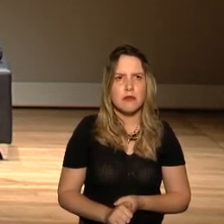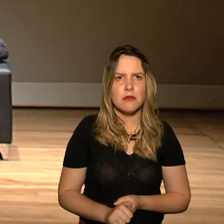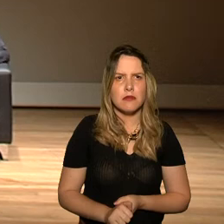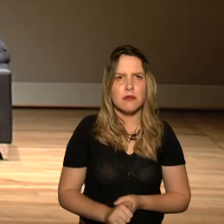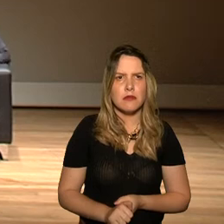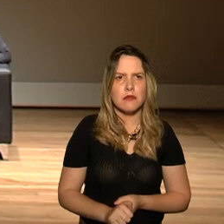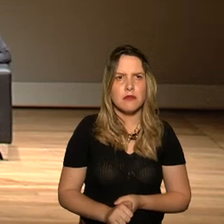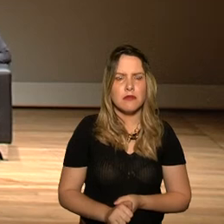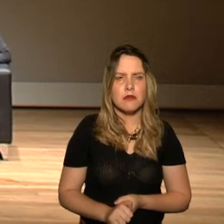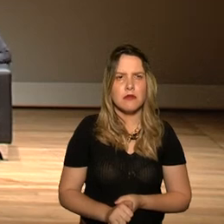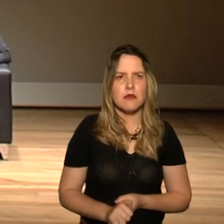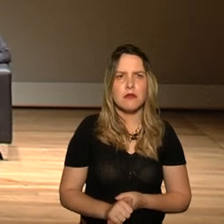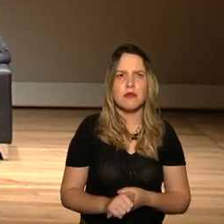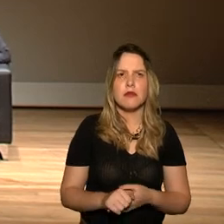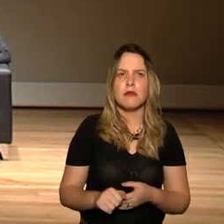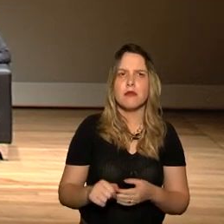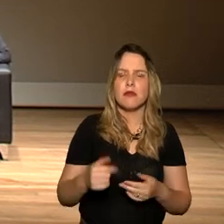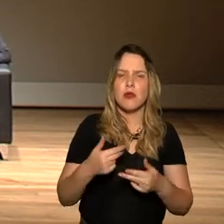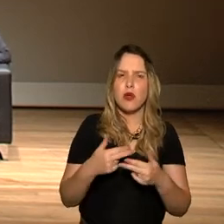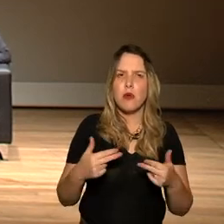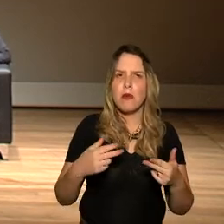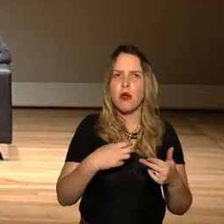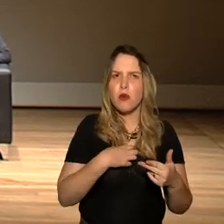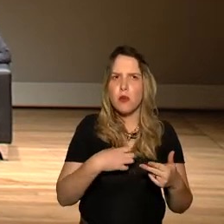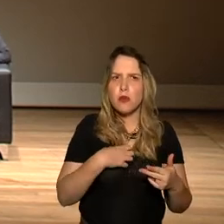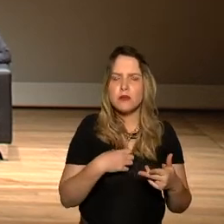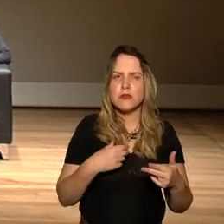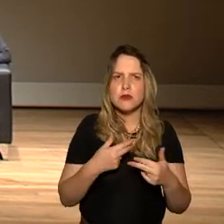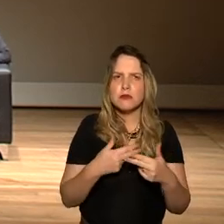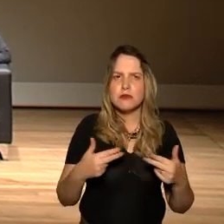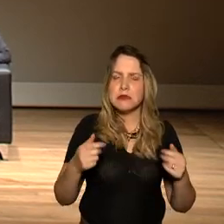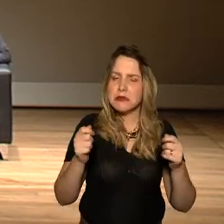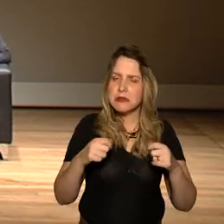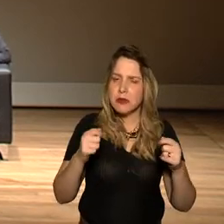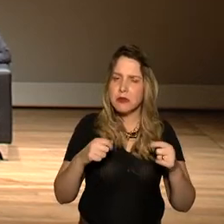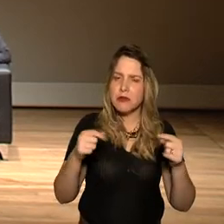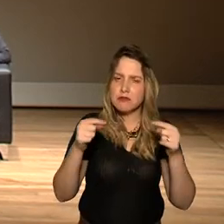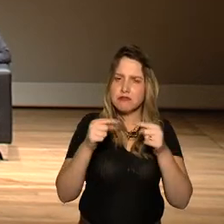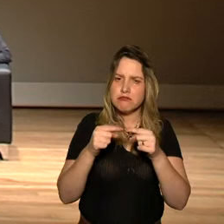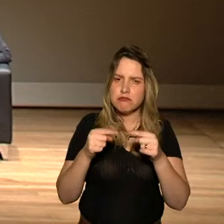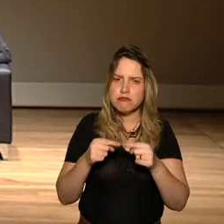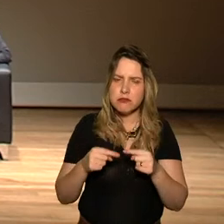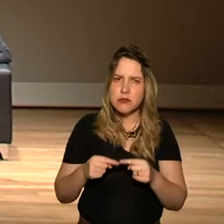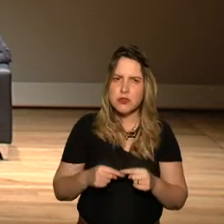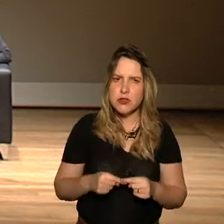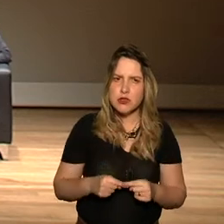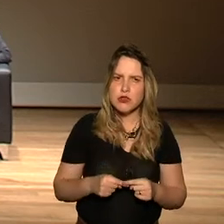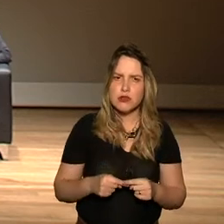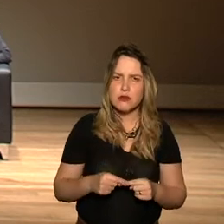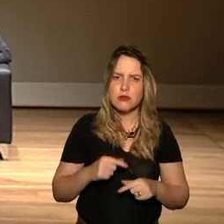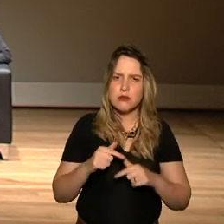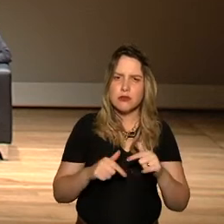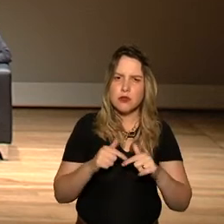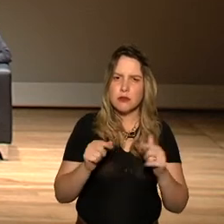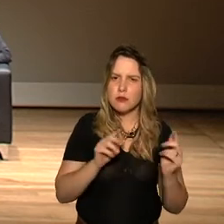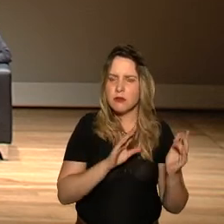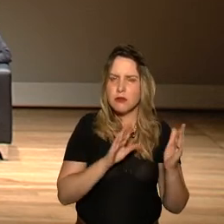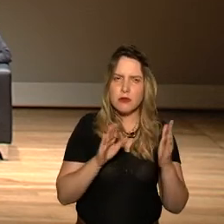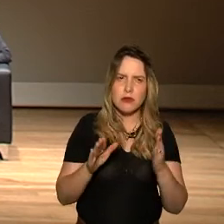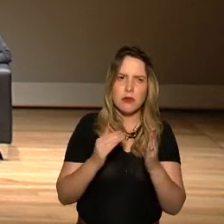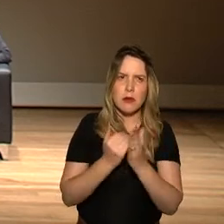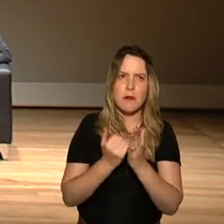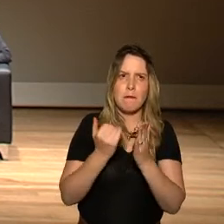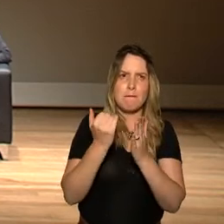16 anos então tinha 16 a 40 não tem limite na verdade né como fica a comunicação hoje né